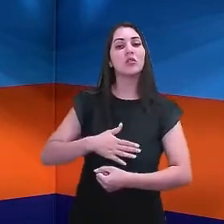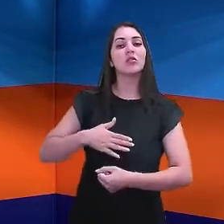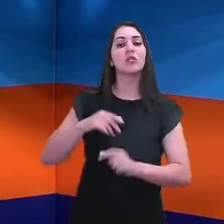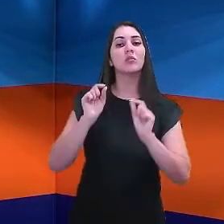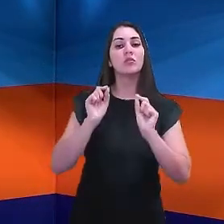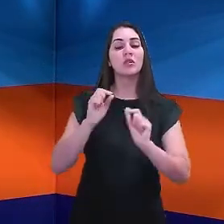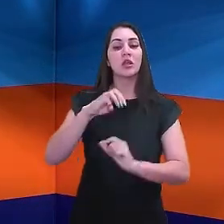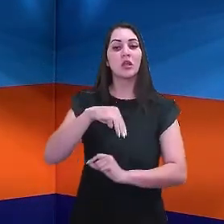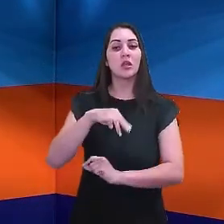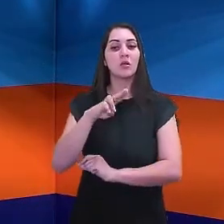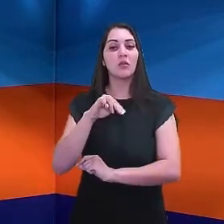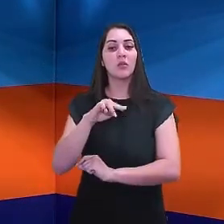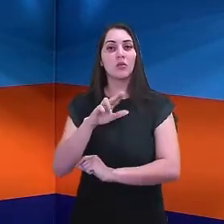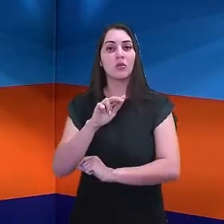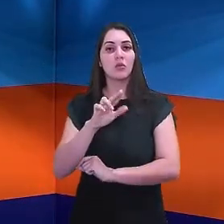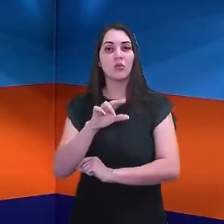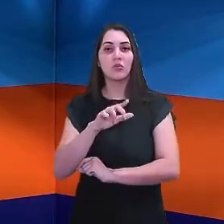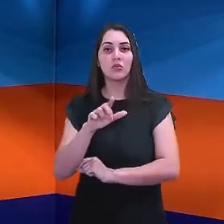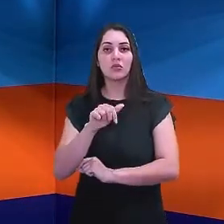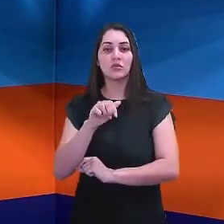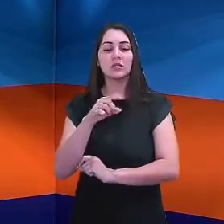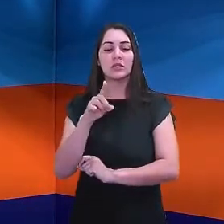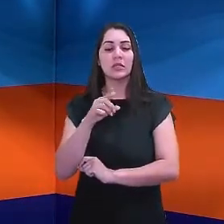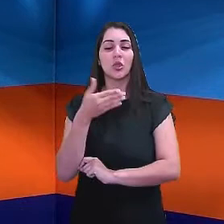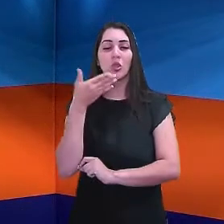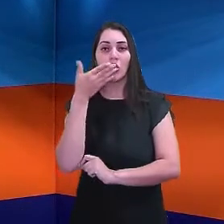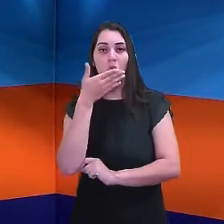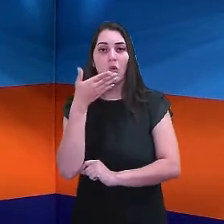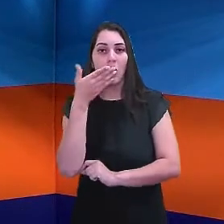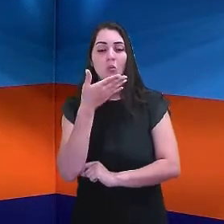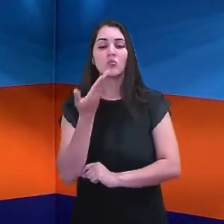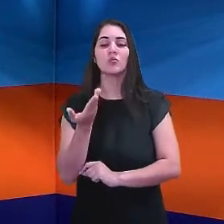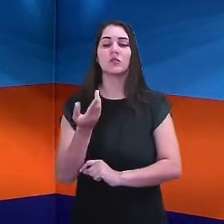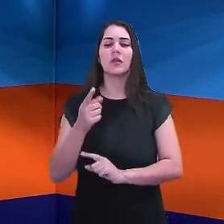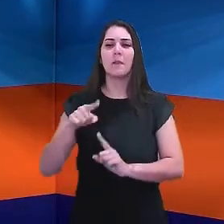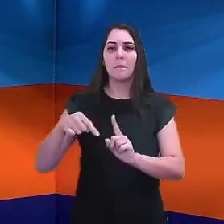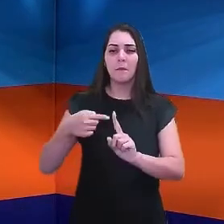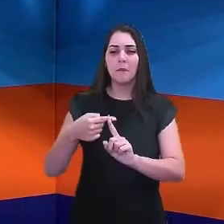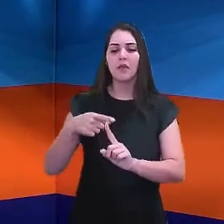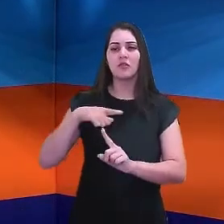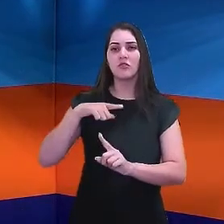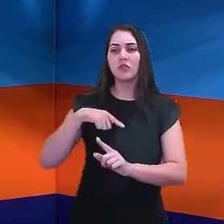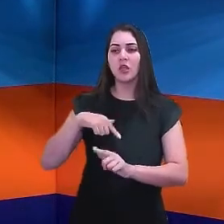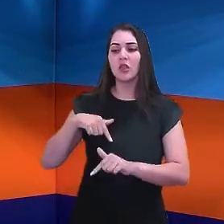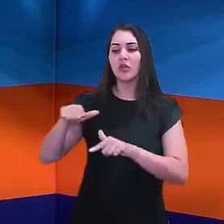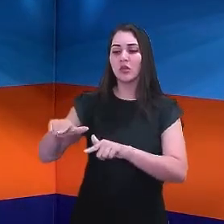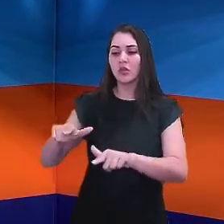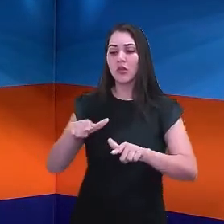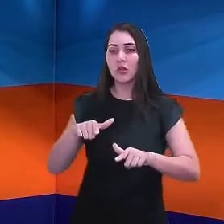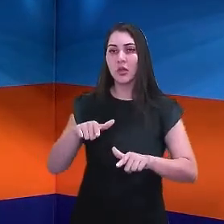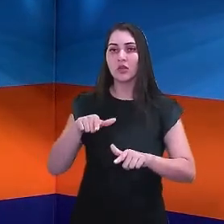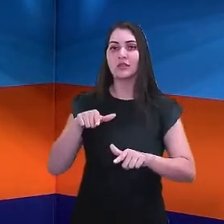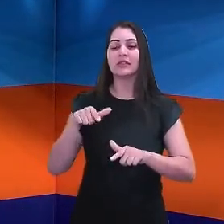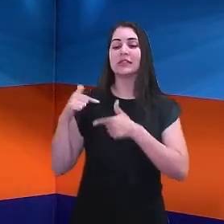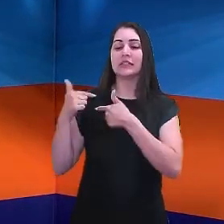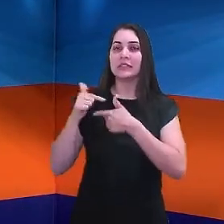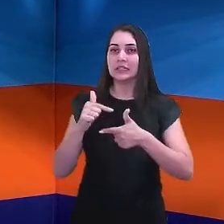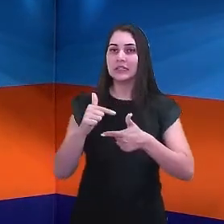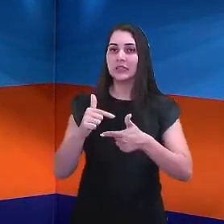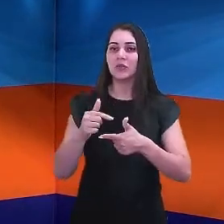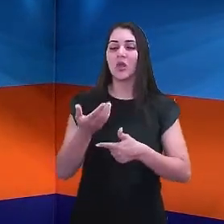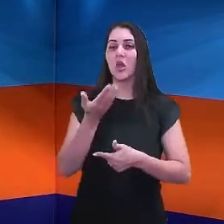O munguzá doce. Nossa tradição é comer o munguzá doce. Mas existem municípios que a tradição é comer o munguzá